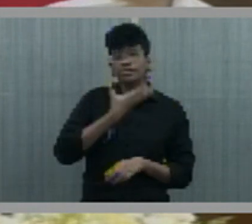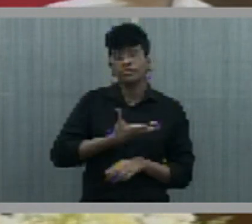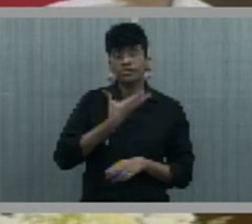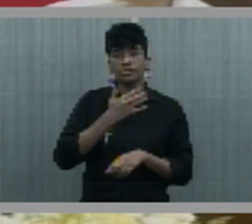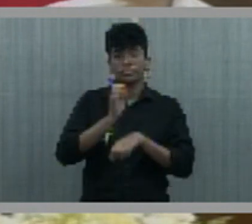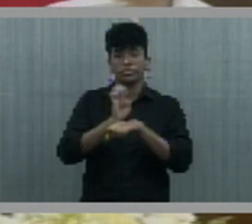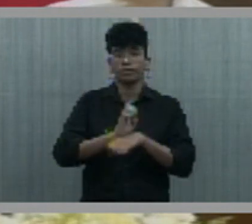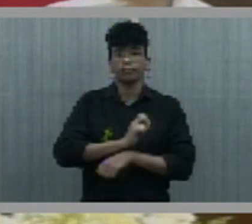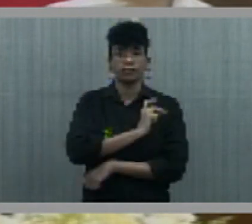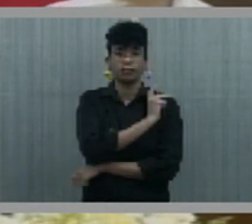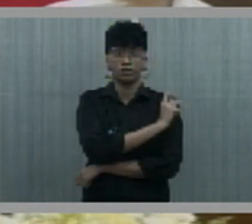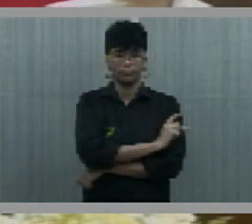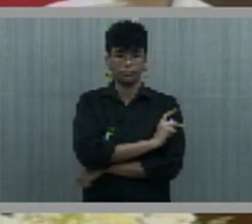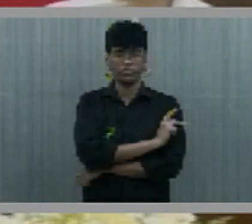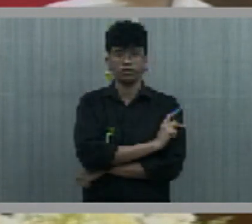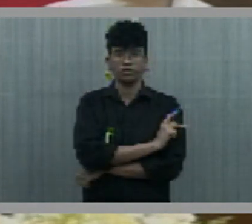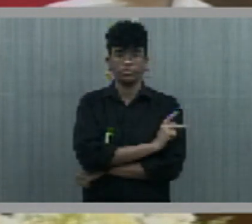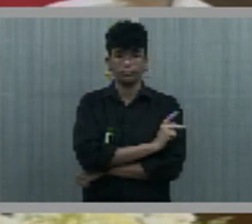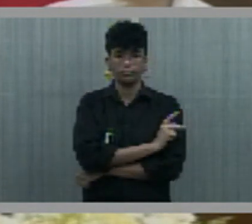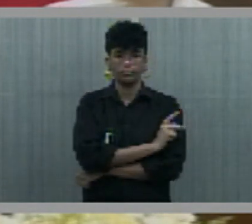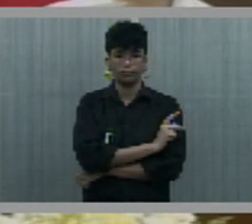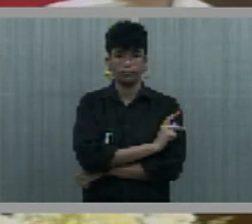Estado do Piauí reconhecer